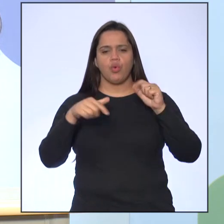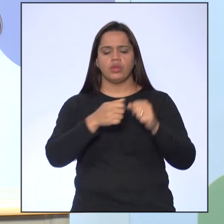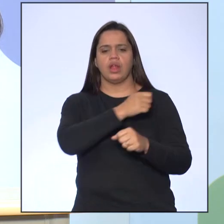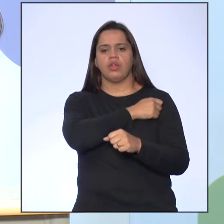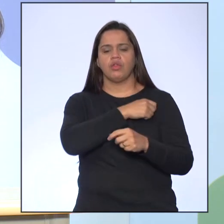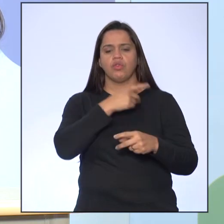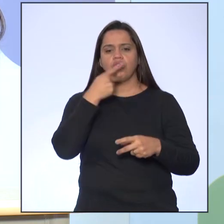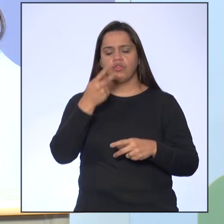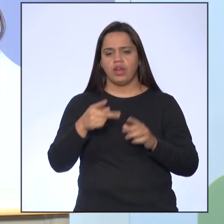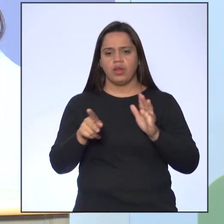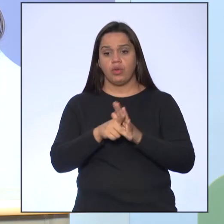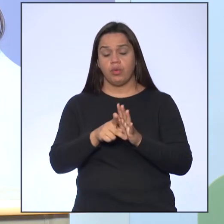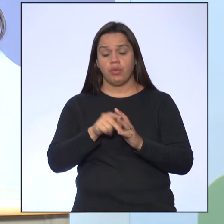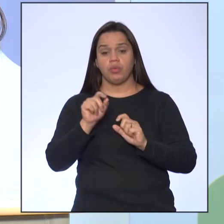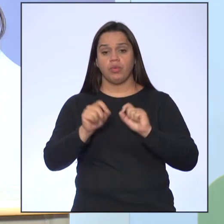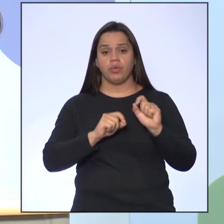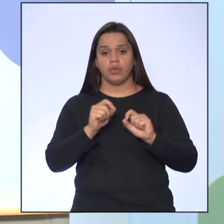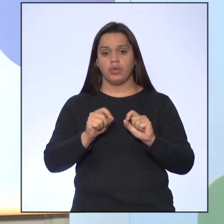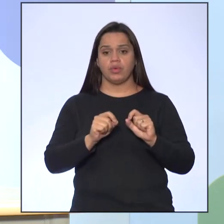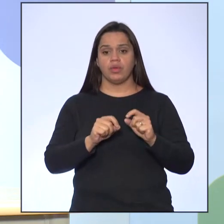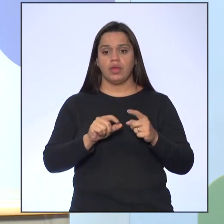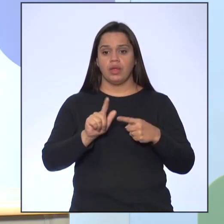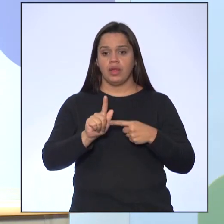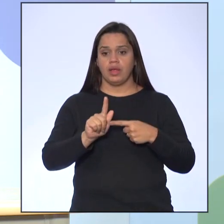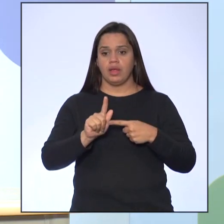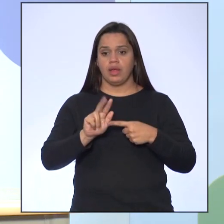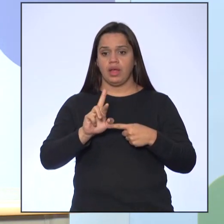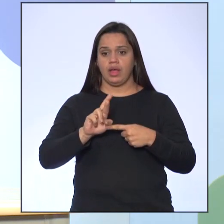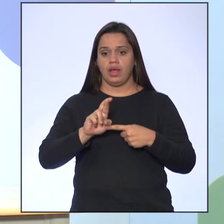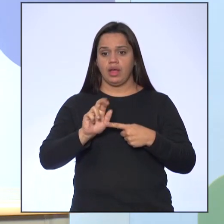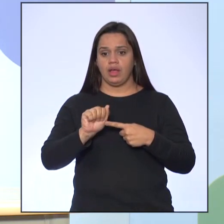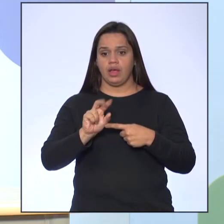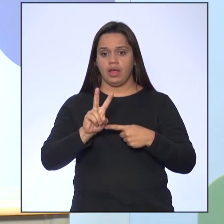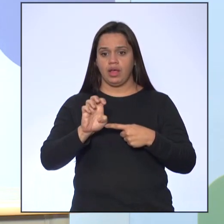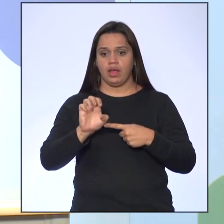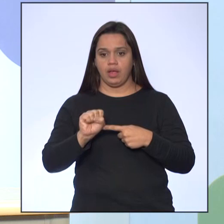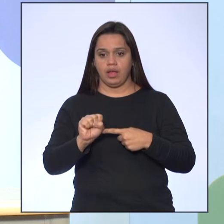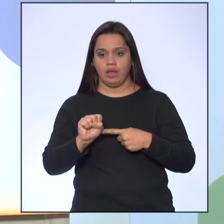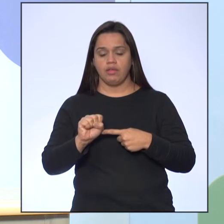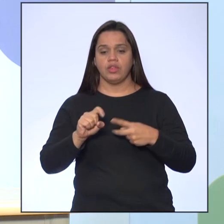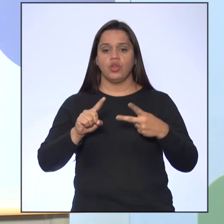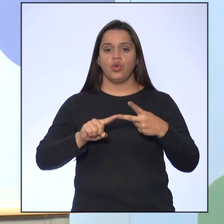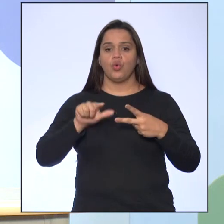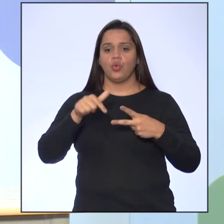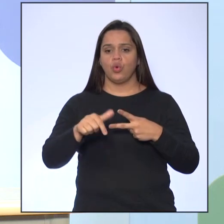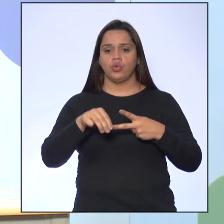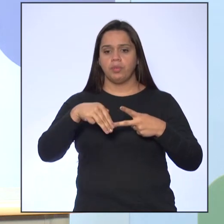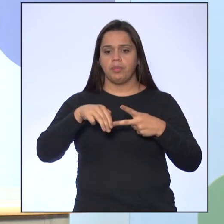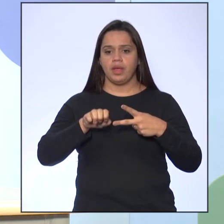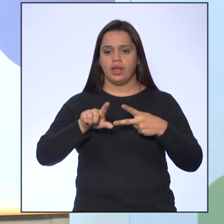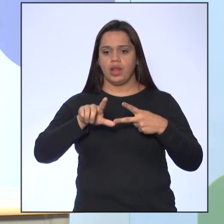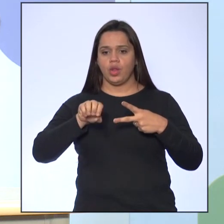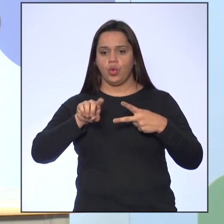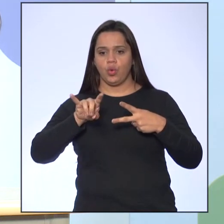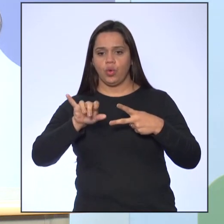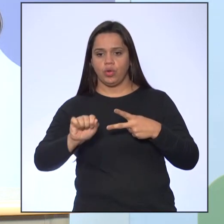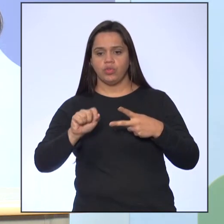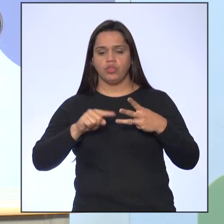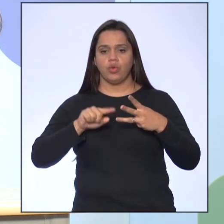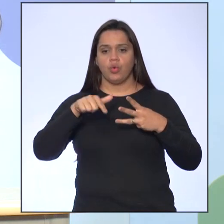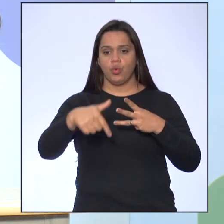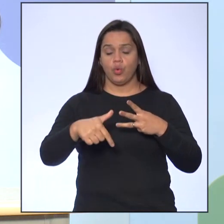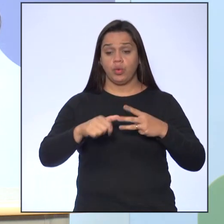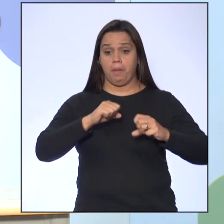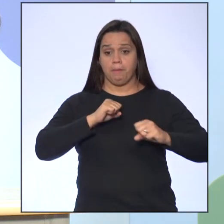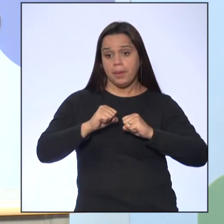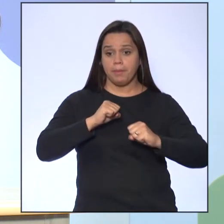Maria citam as tessituras graves. O Juan cita o ritmo, Isabela, a melodia. Leonardo, uma batida mais